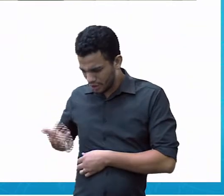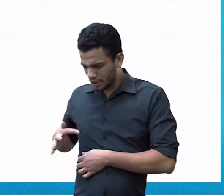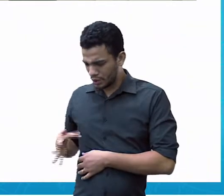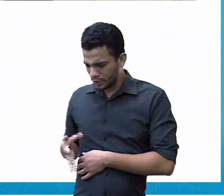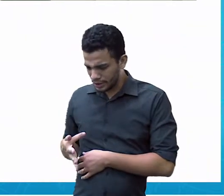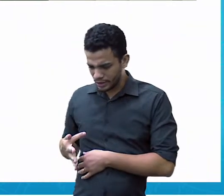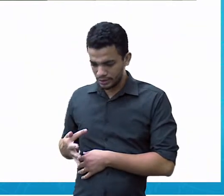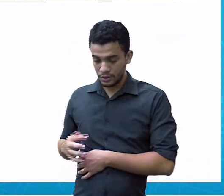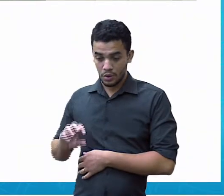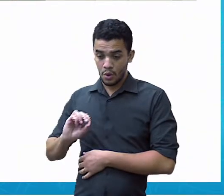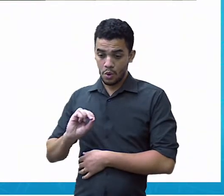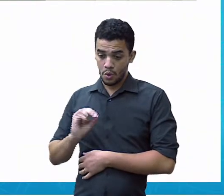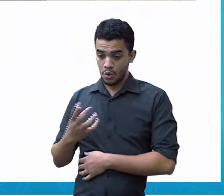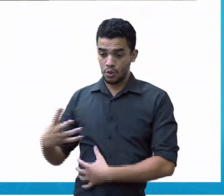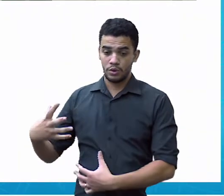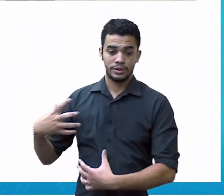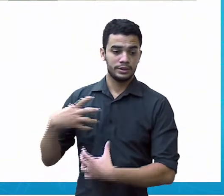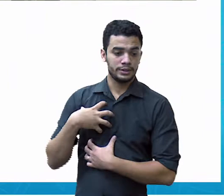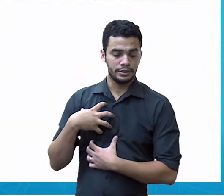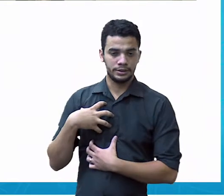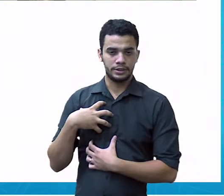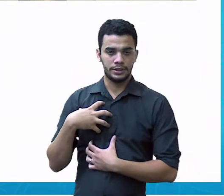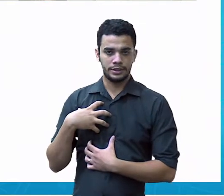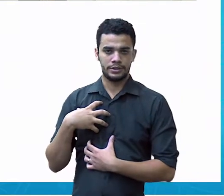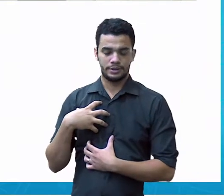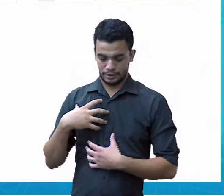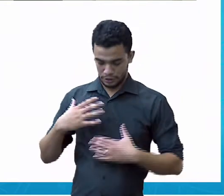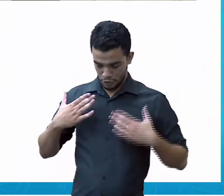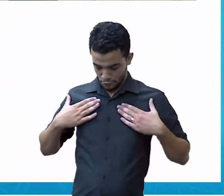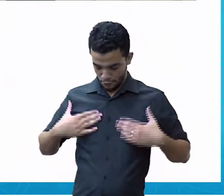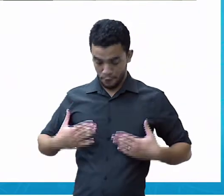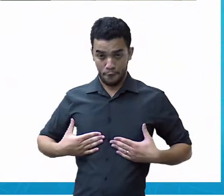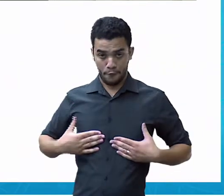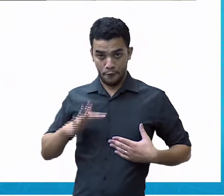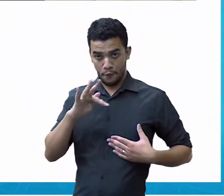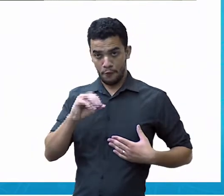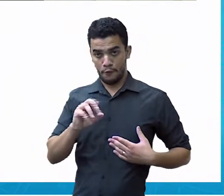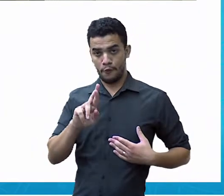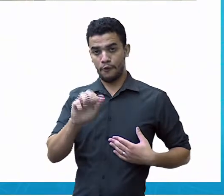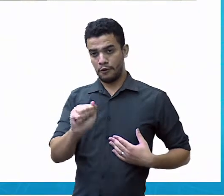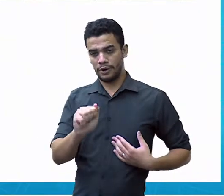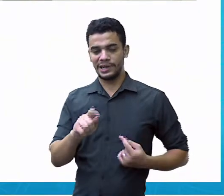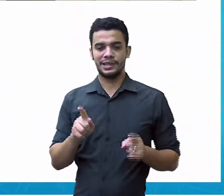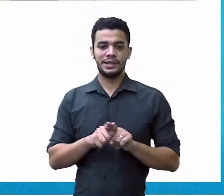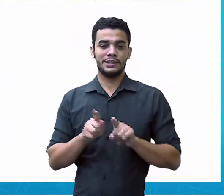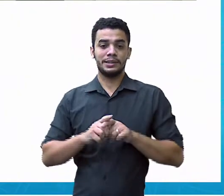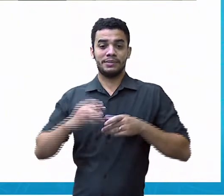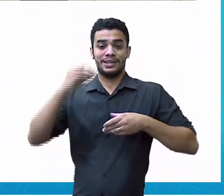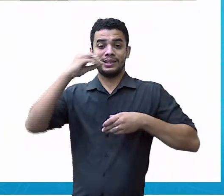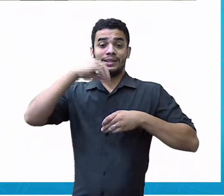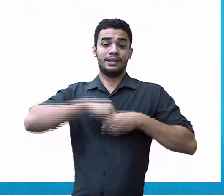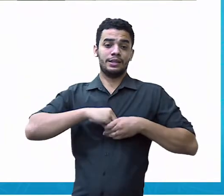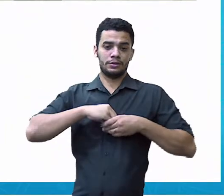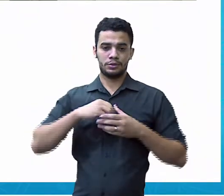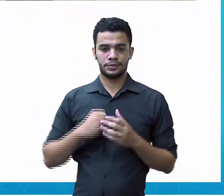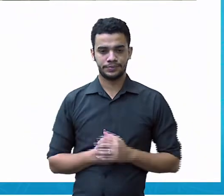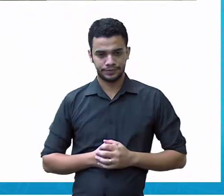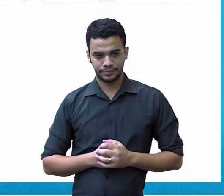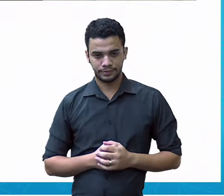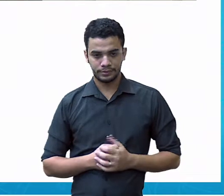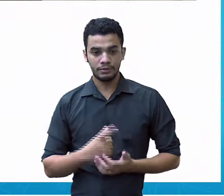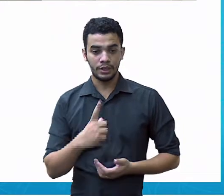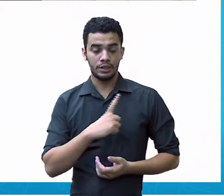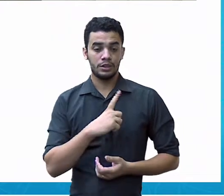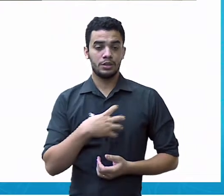volta e mesmo no interior do nosso corpo. Ele pode ser dividido em duas porções. O sistema